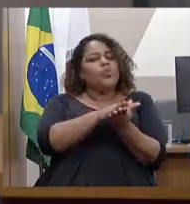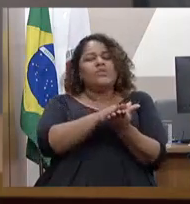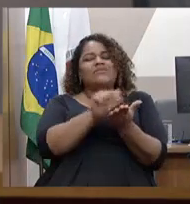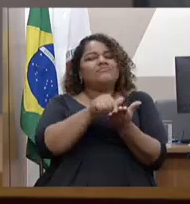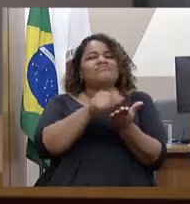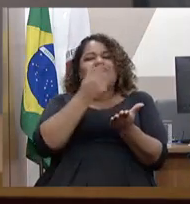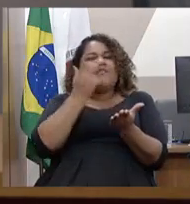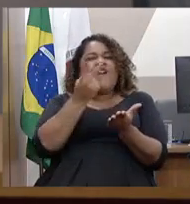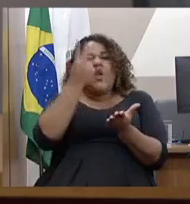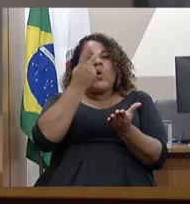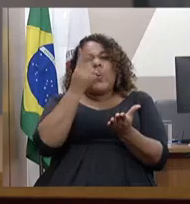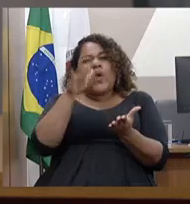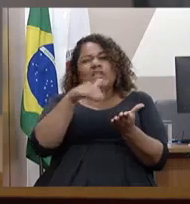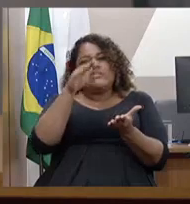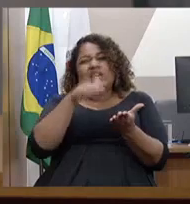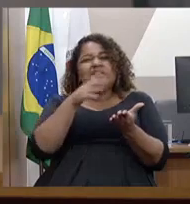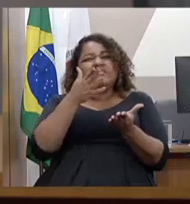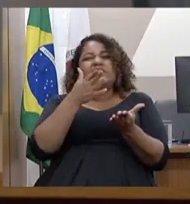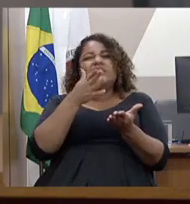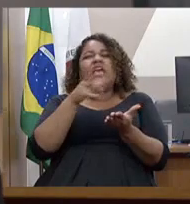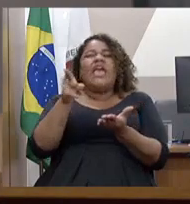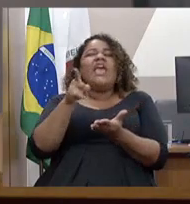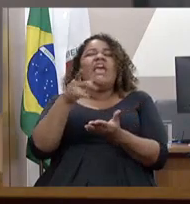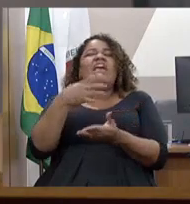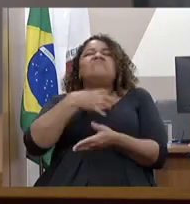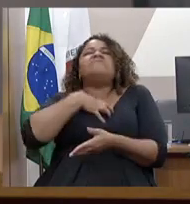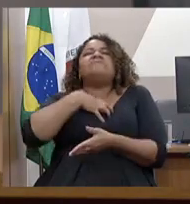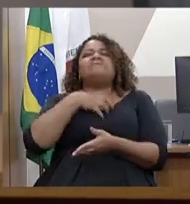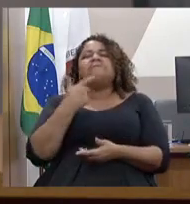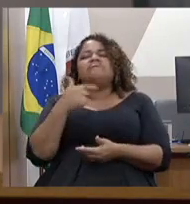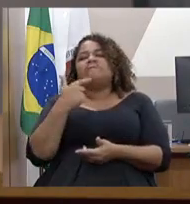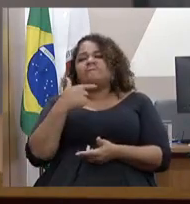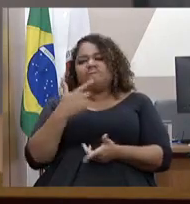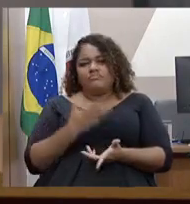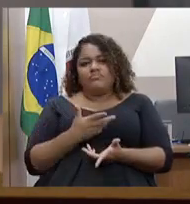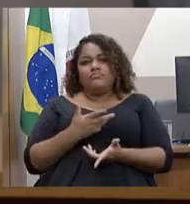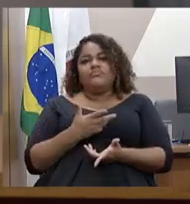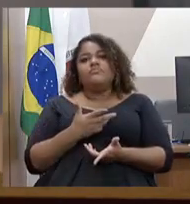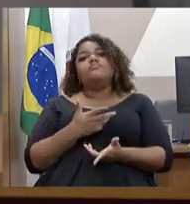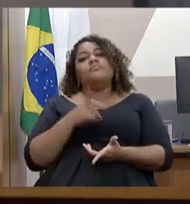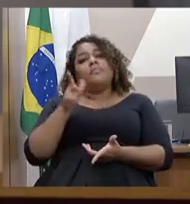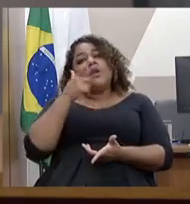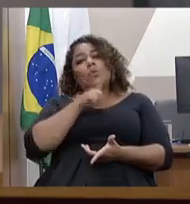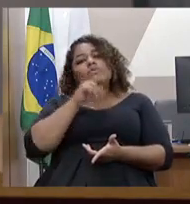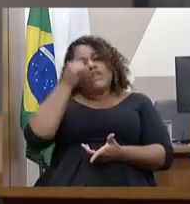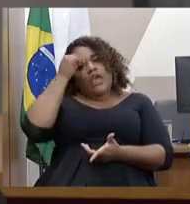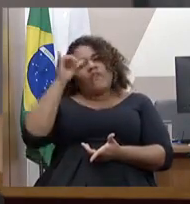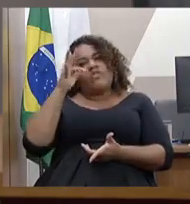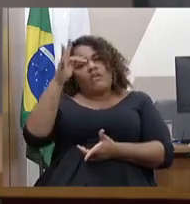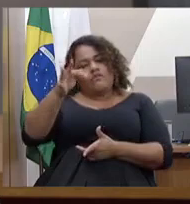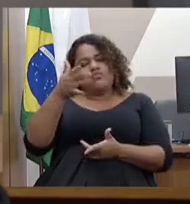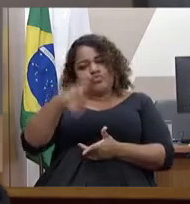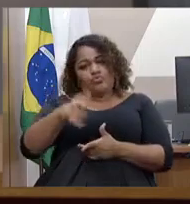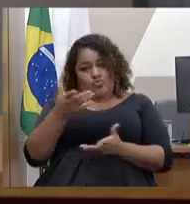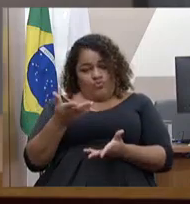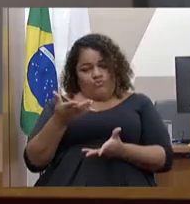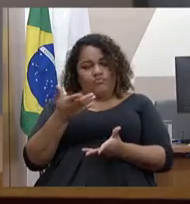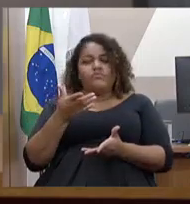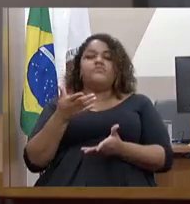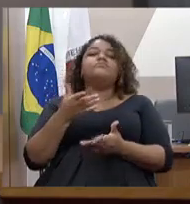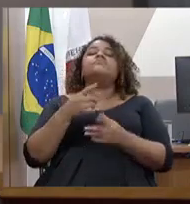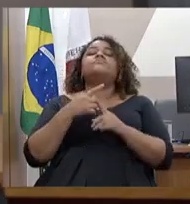e até cerca de duas semanas exatamente duas semanas atrás eu tomar Parreiras ao apresentar um trabalho sobre a